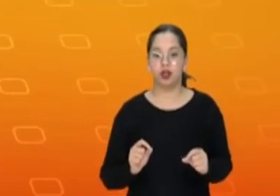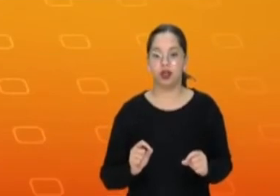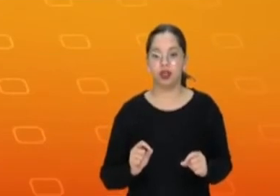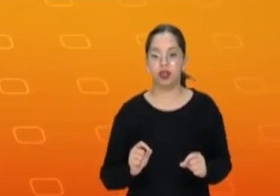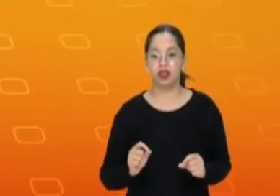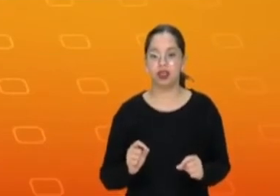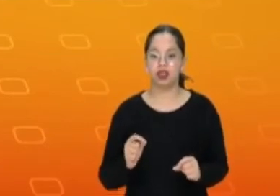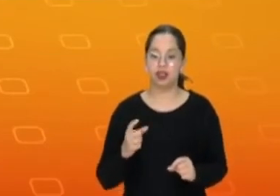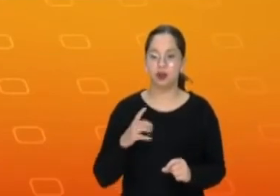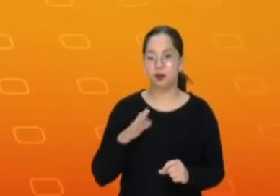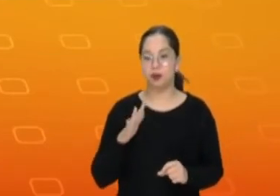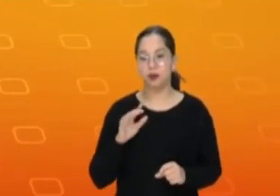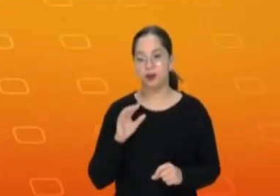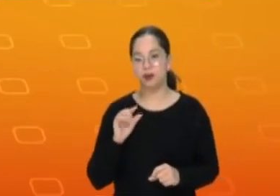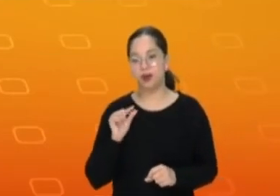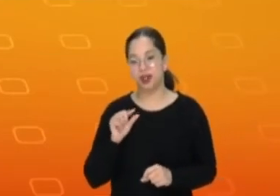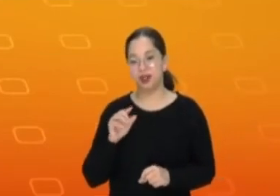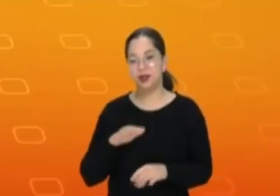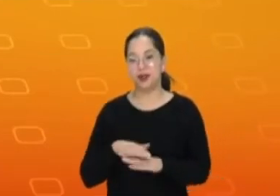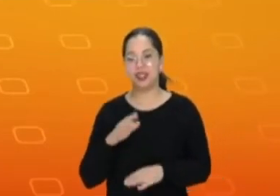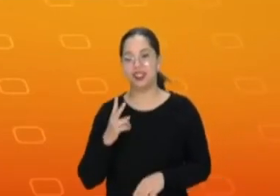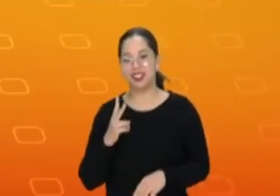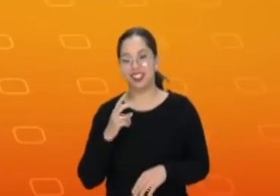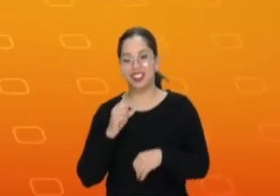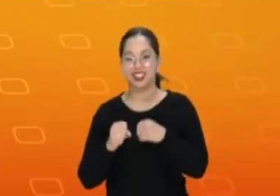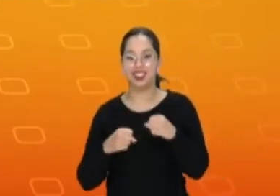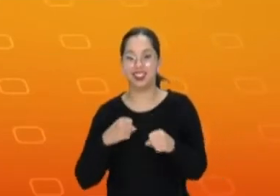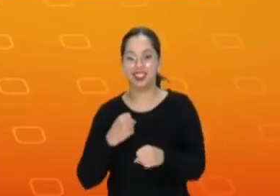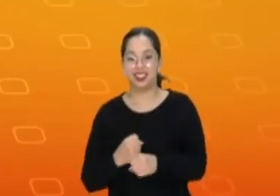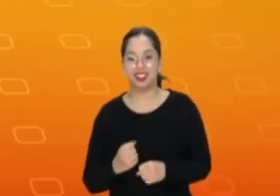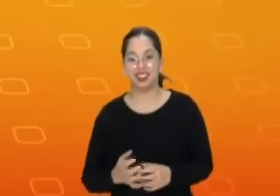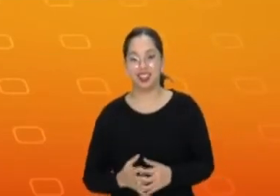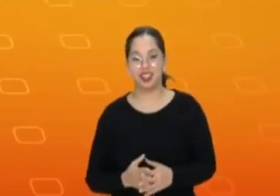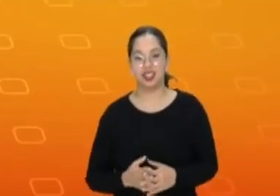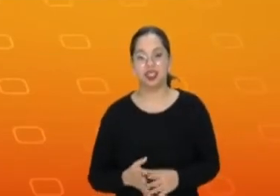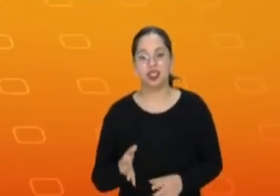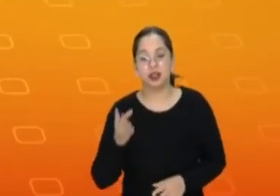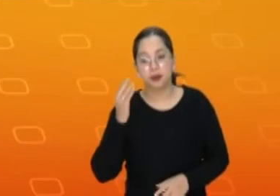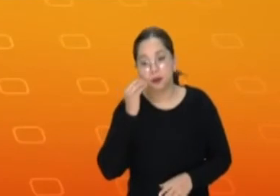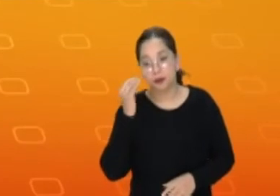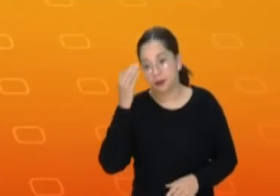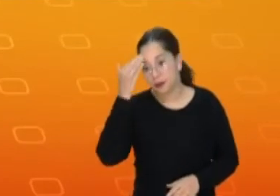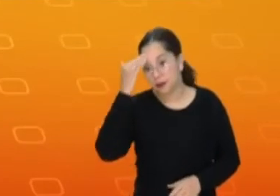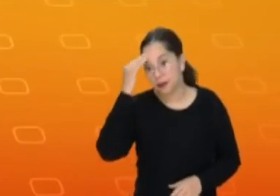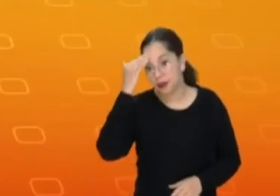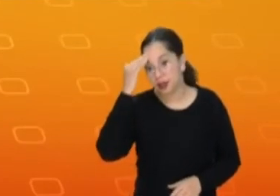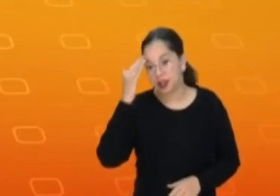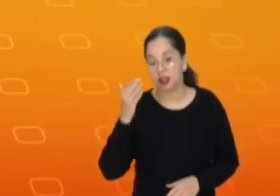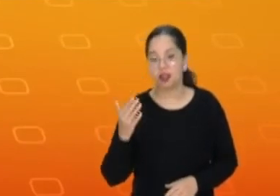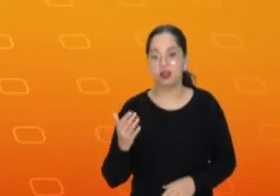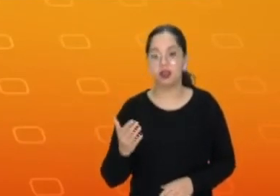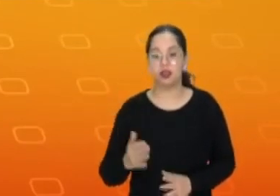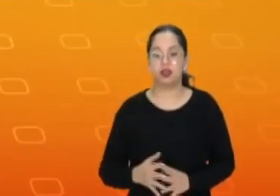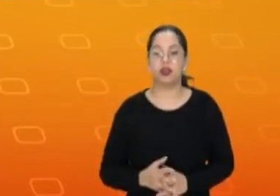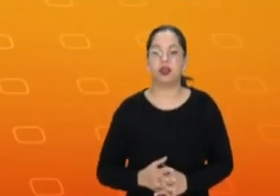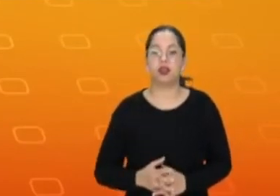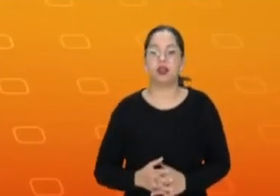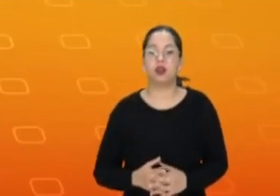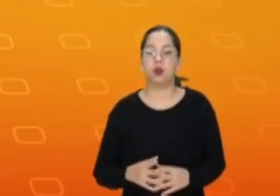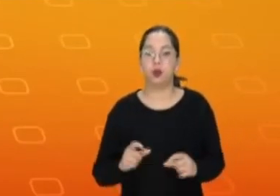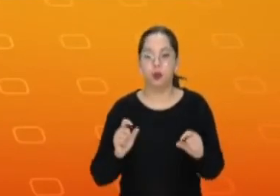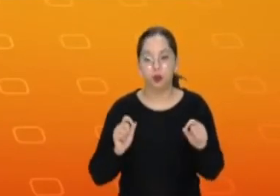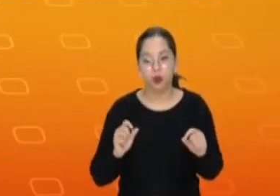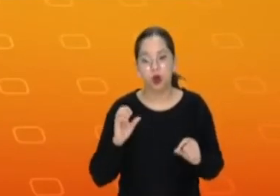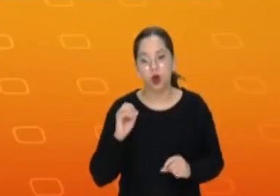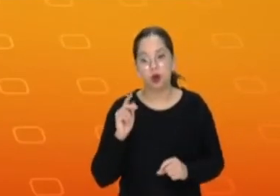aqui, eu sempre me deliciei de entender que, sob o ponto de vista